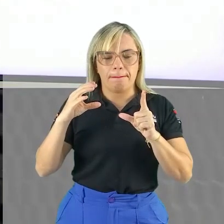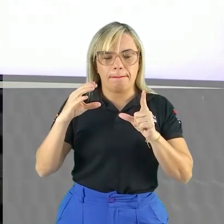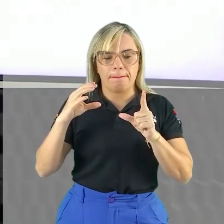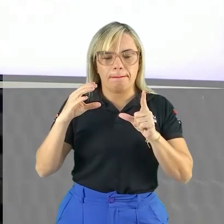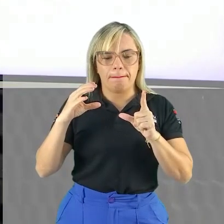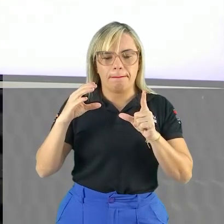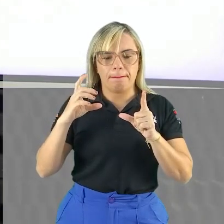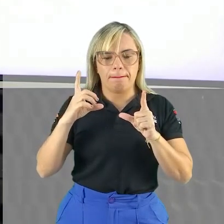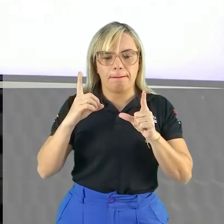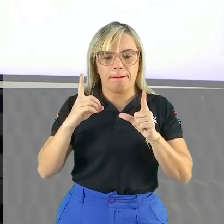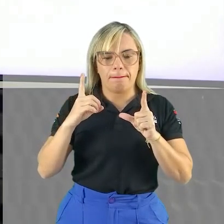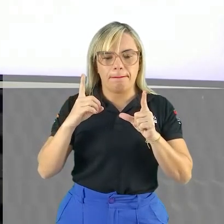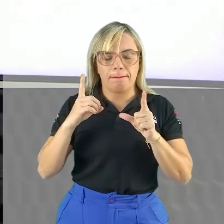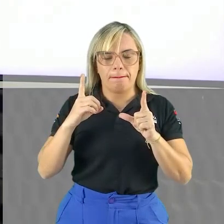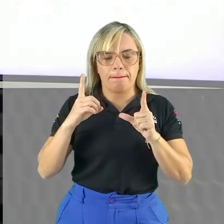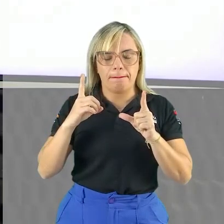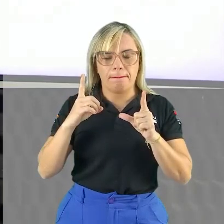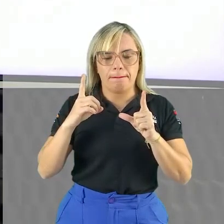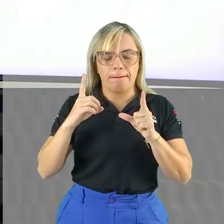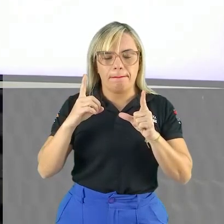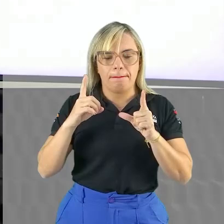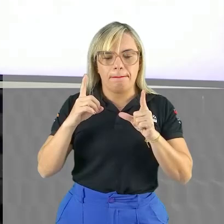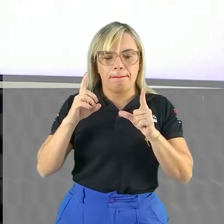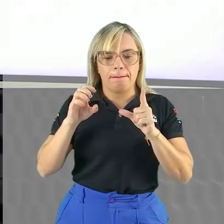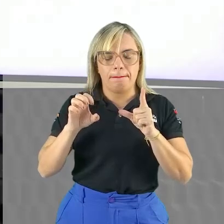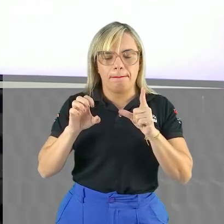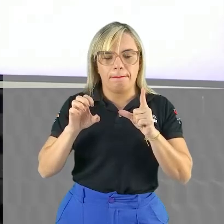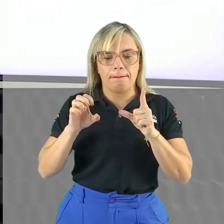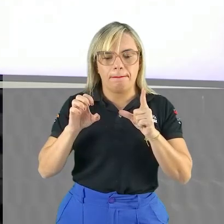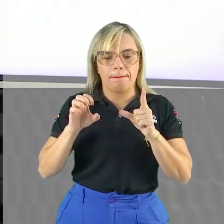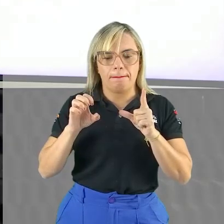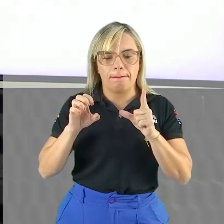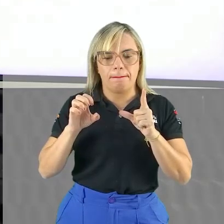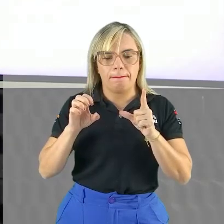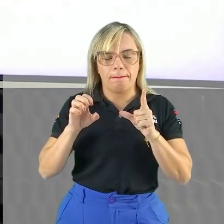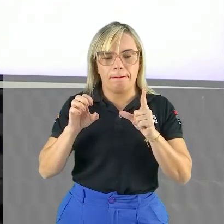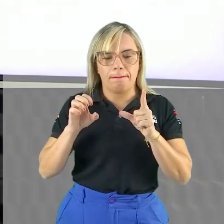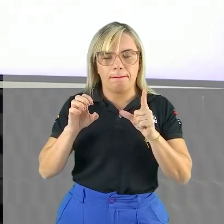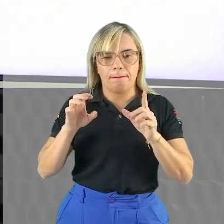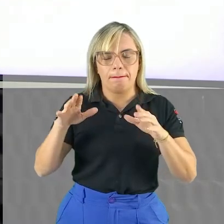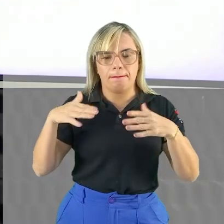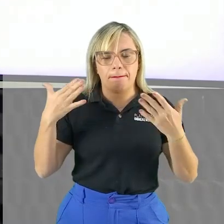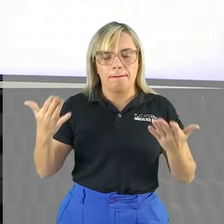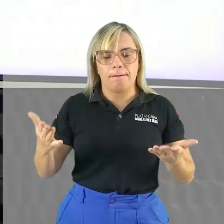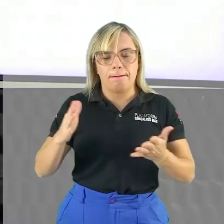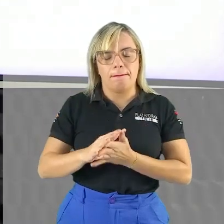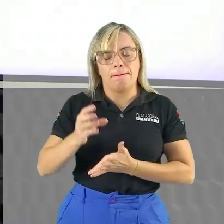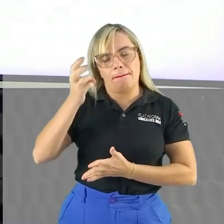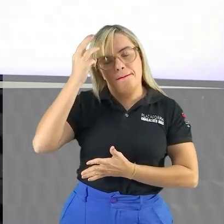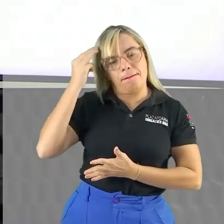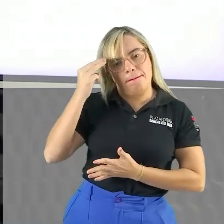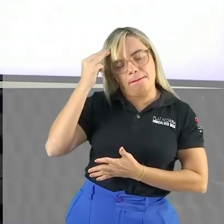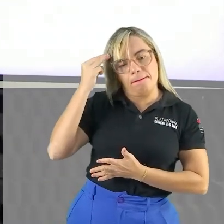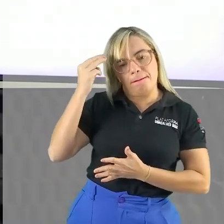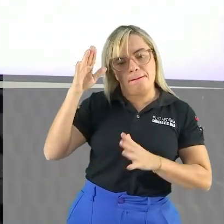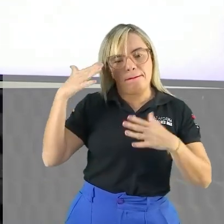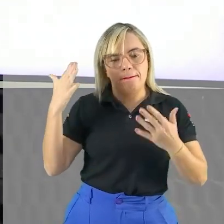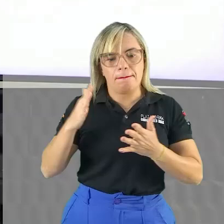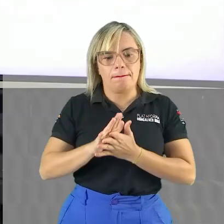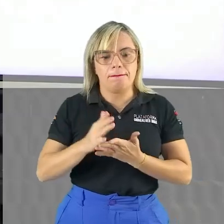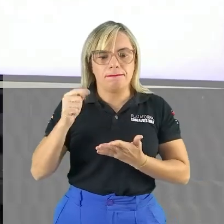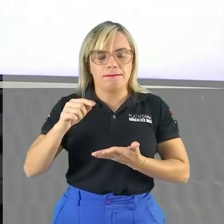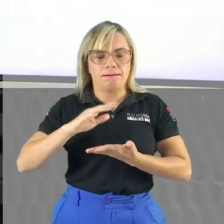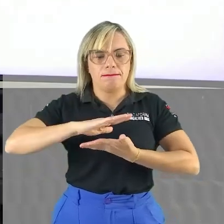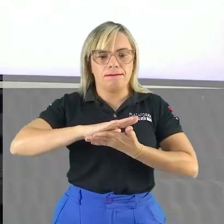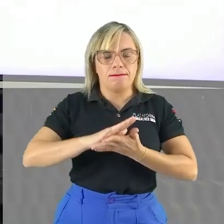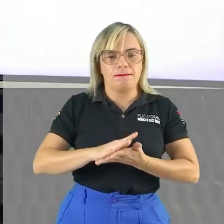o comércio e o ambiente, a diversidade e a política. Então, essas memórias que vão negligenciar